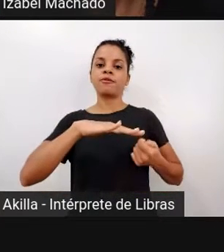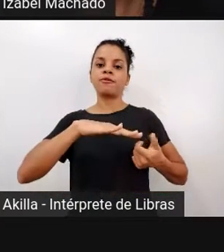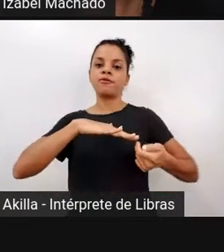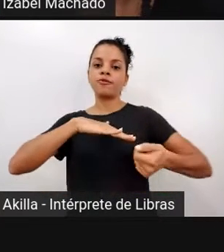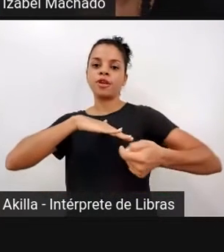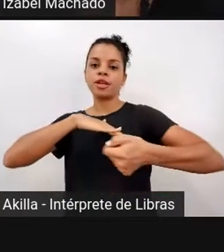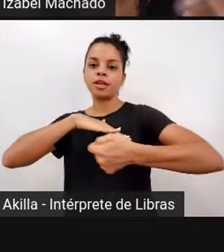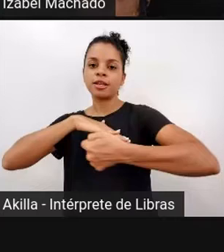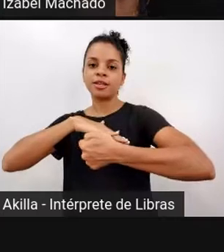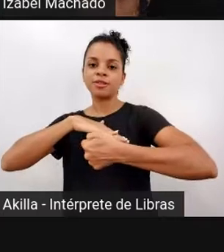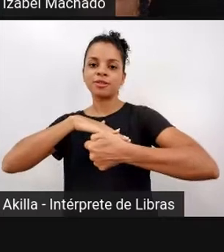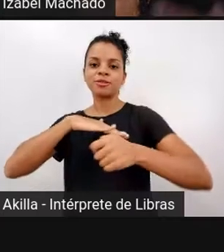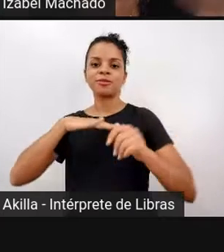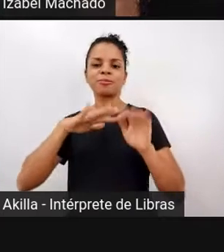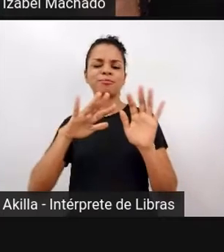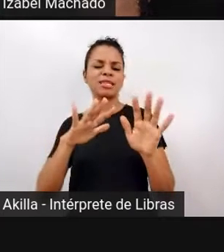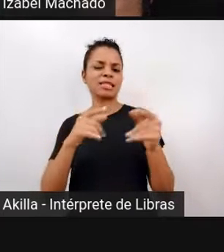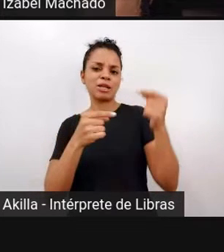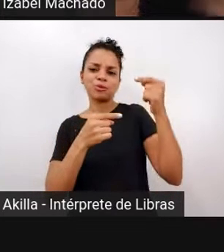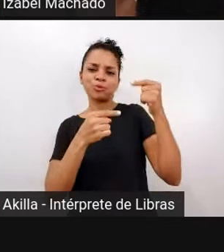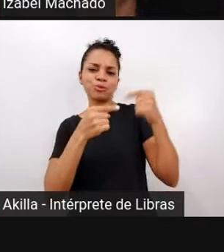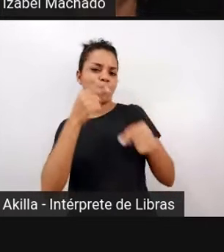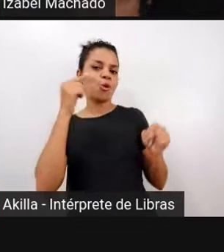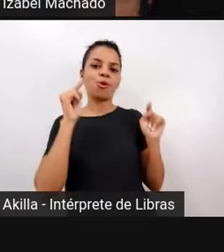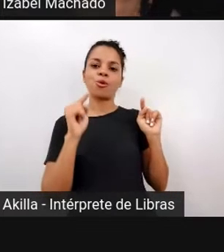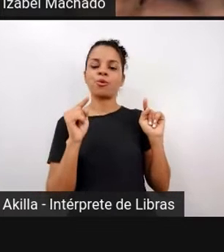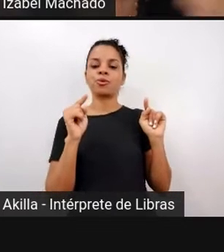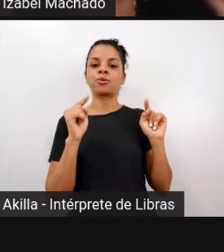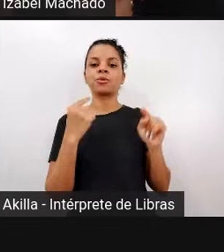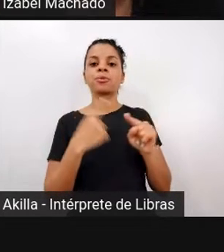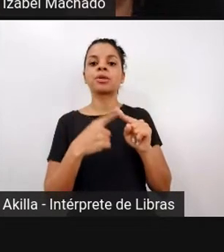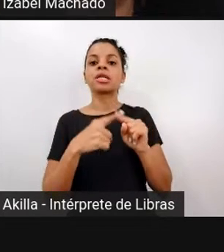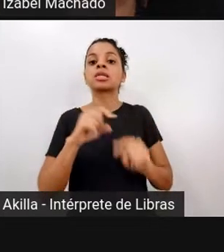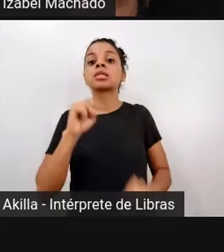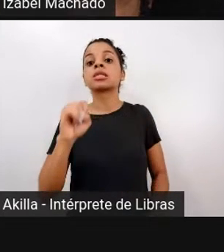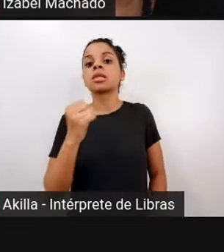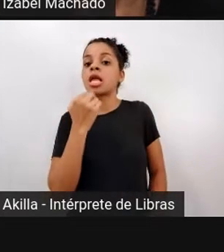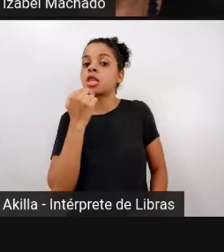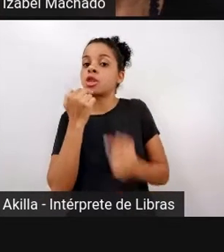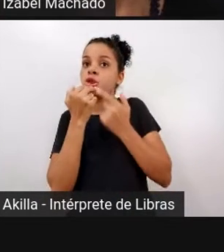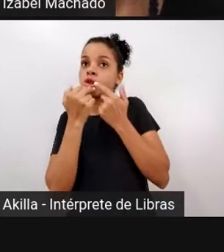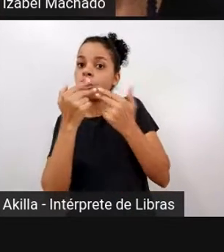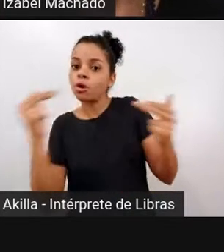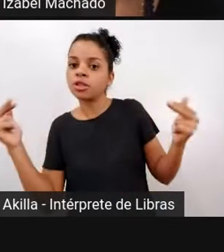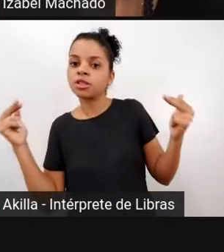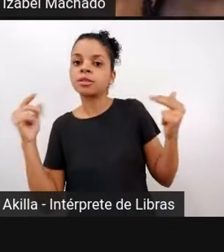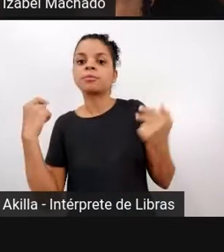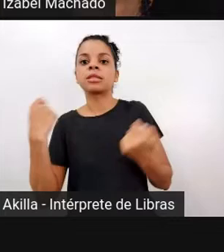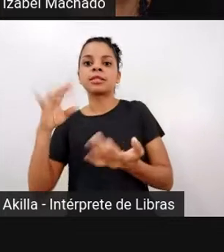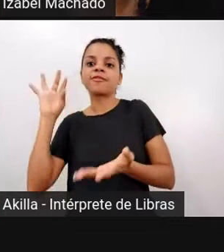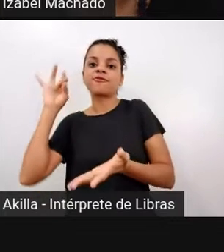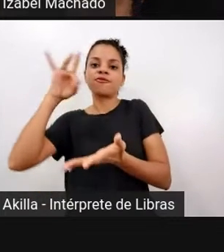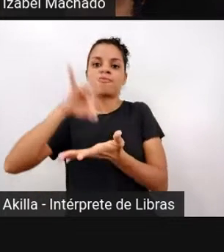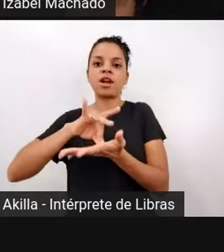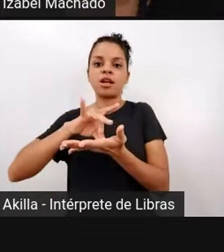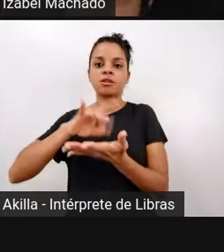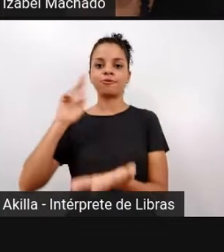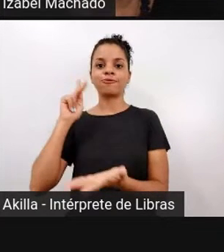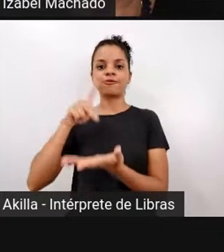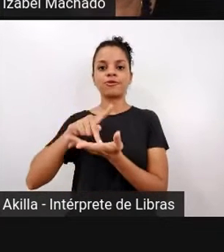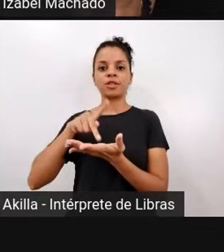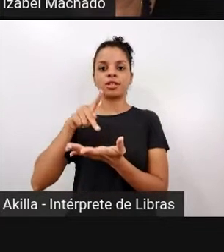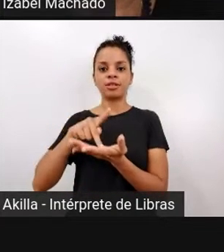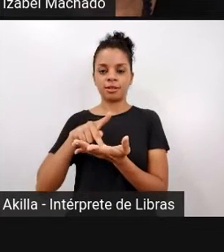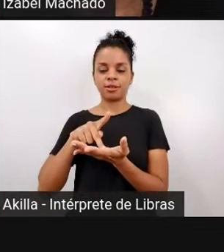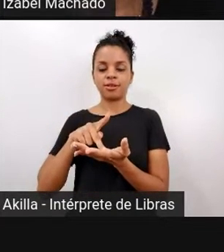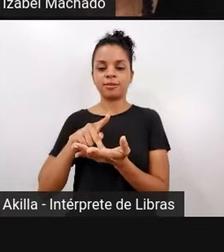não pode ser fake, né? Notícia é uma coisa que pressupõe fato, pressupõe apuração, pressupõe verdade. Mas o fenômeno das